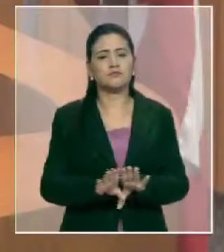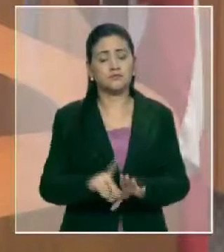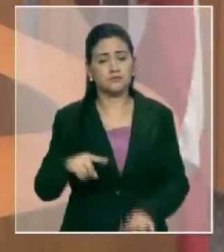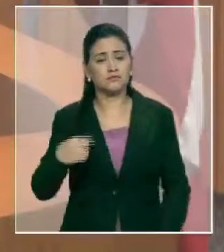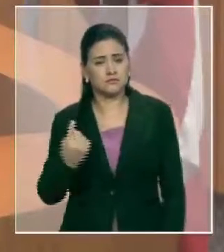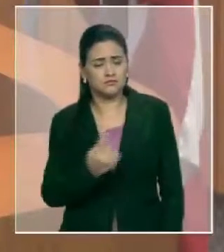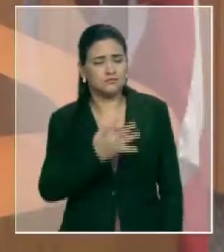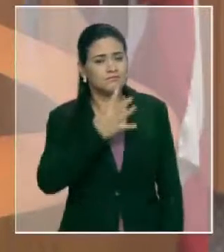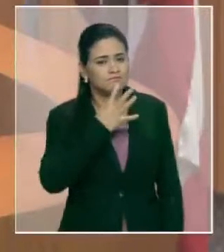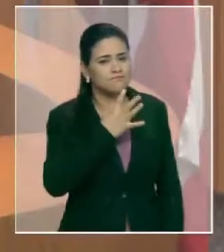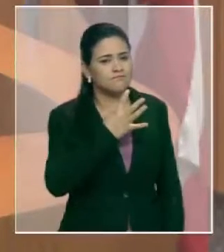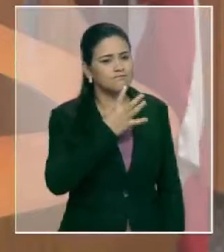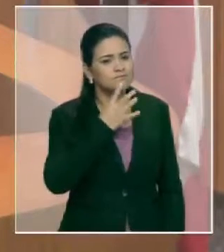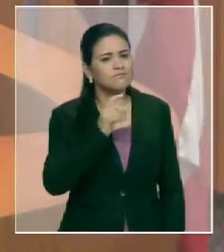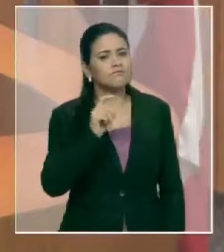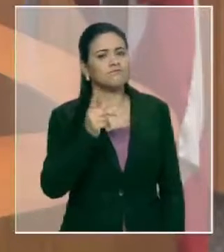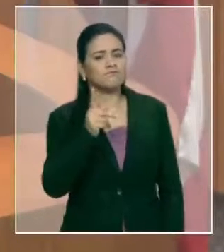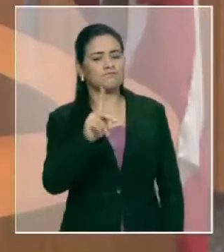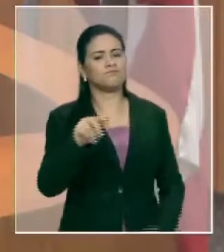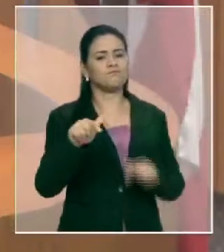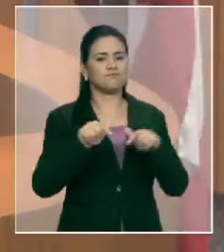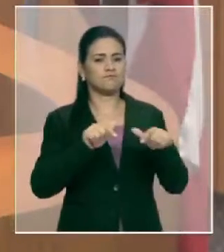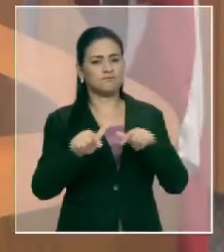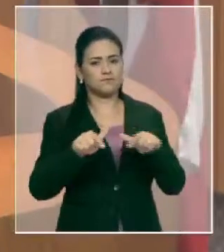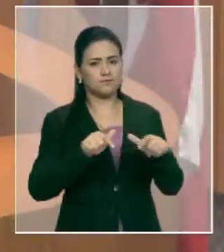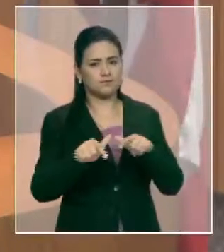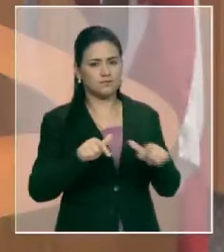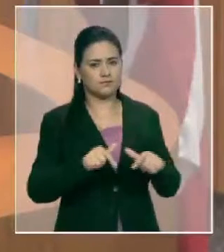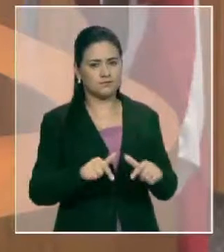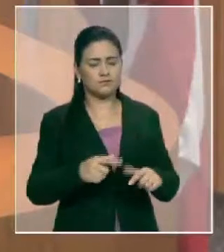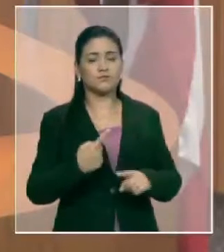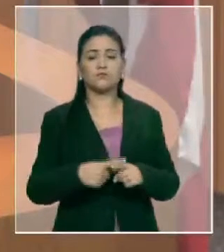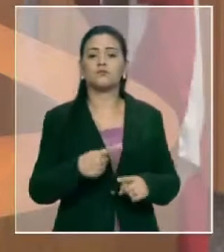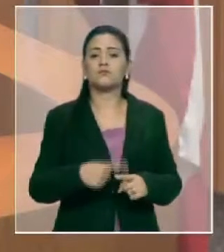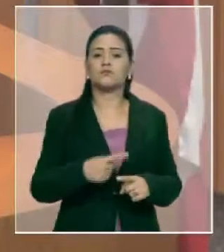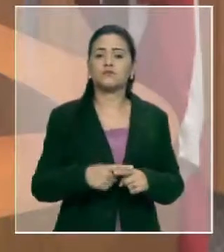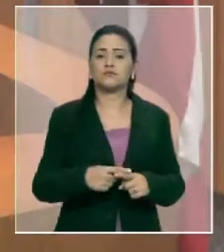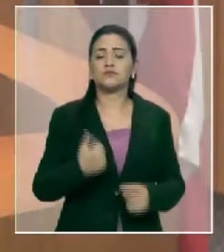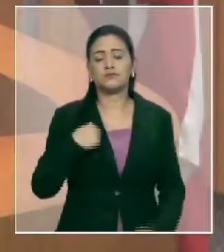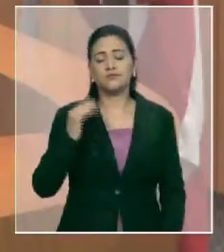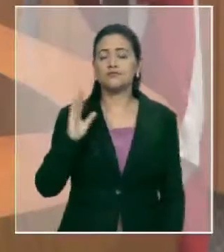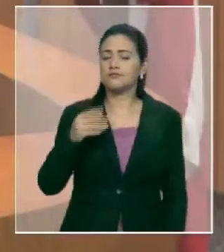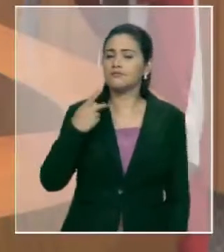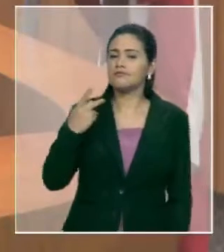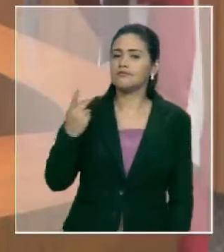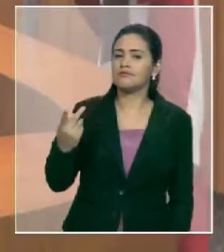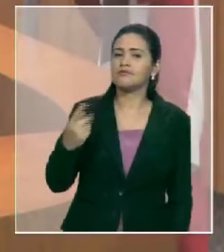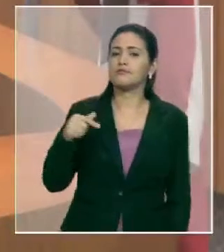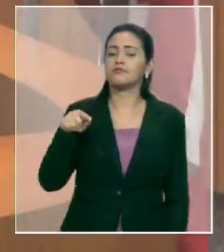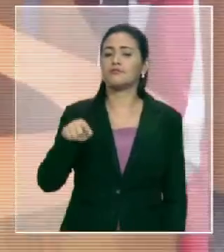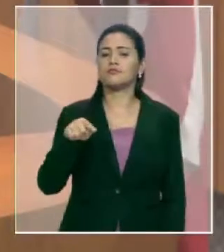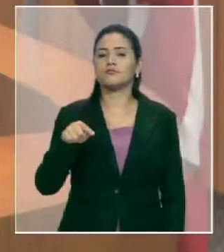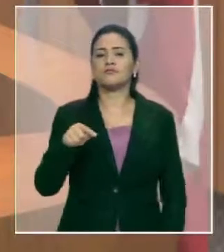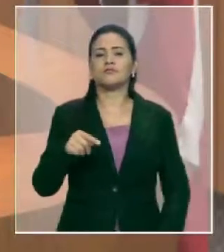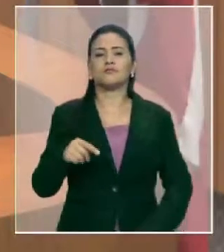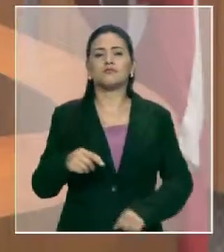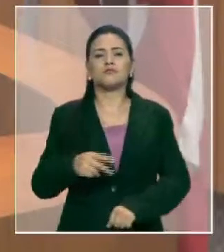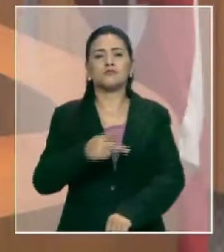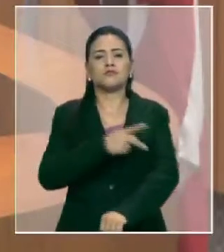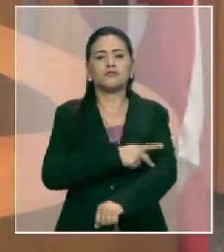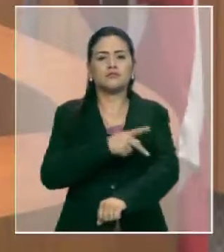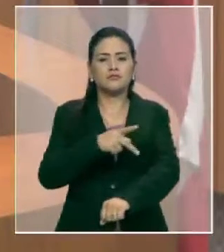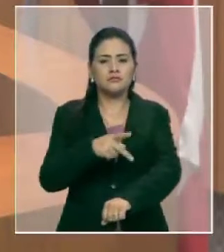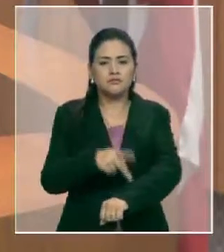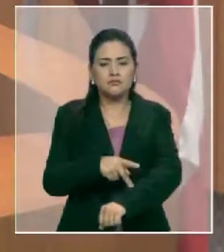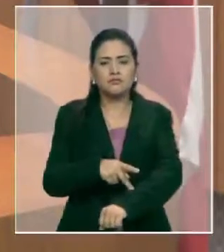porque, como já disse, exerceu a pedagogia por mais de 40 anos de idade.